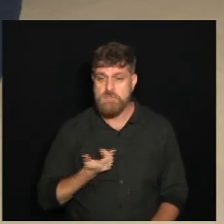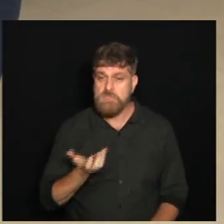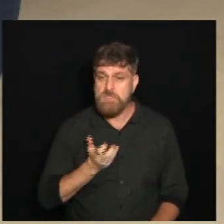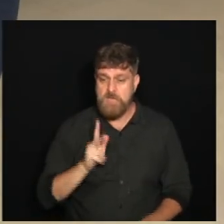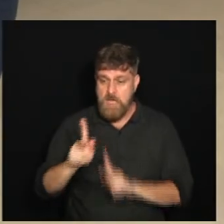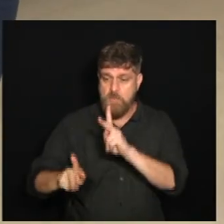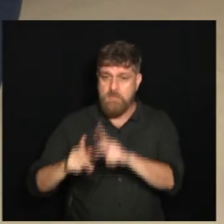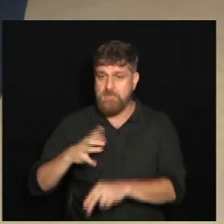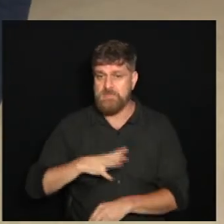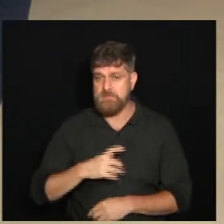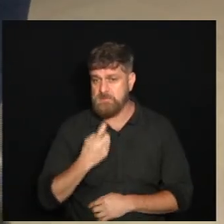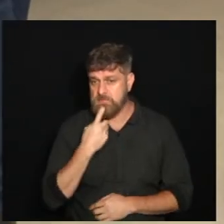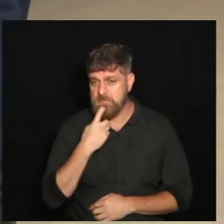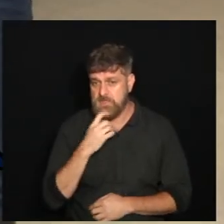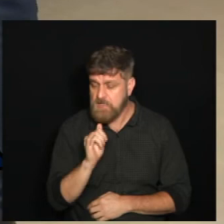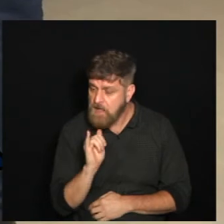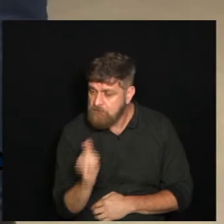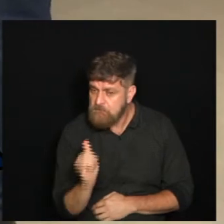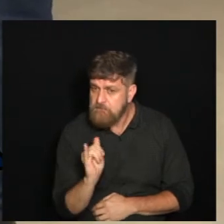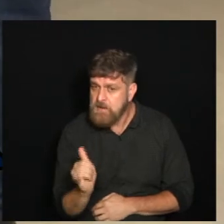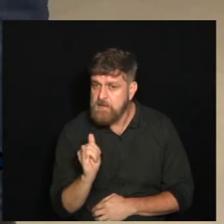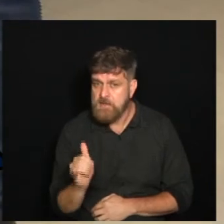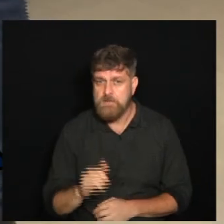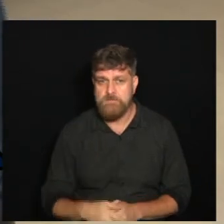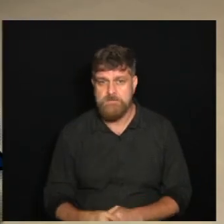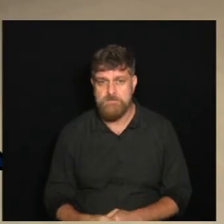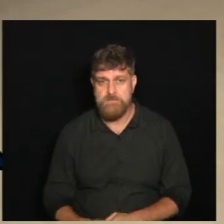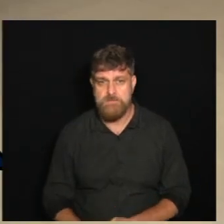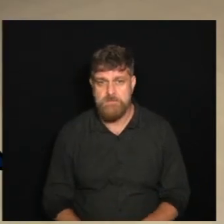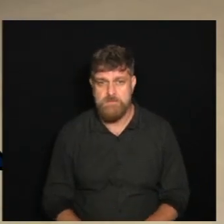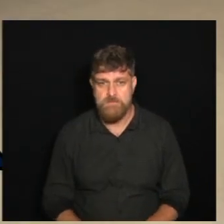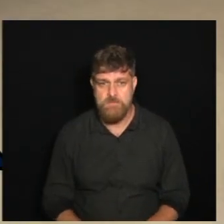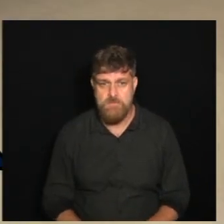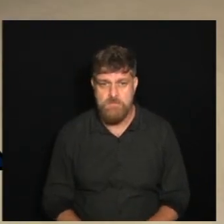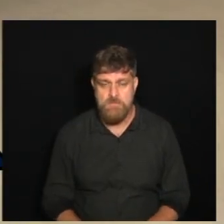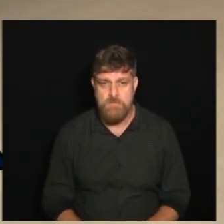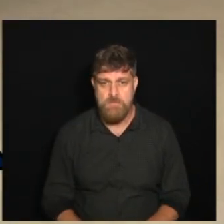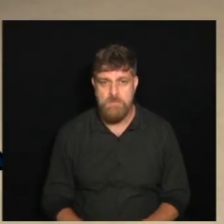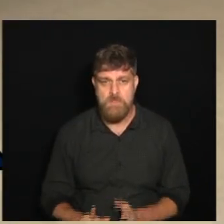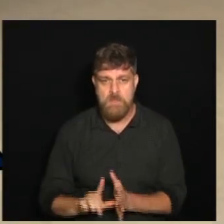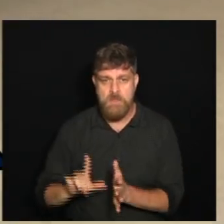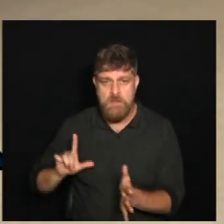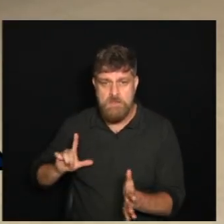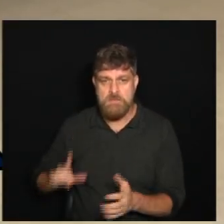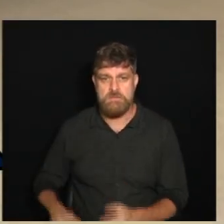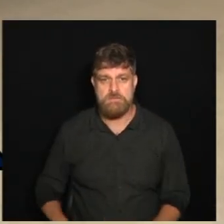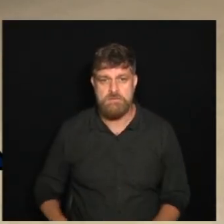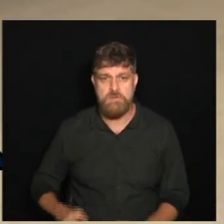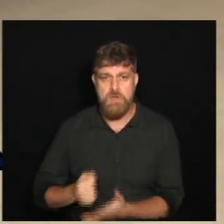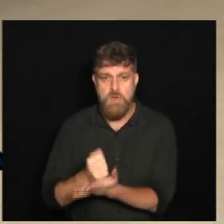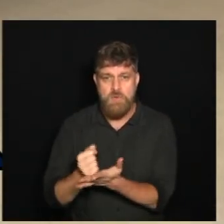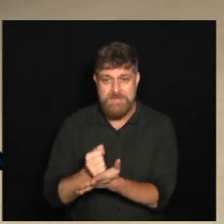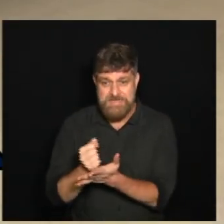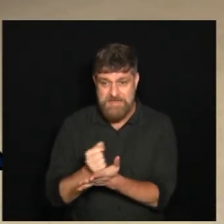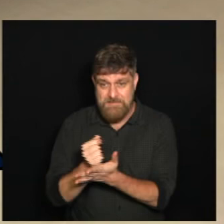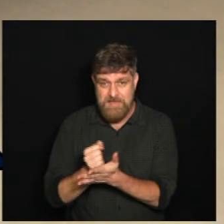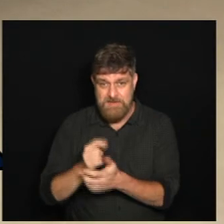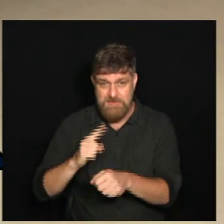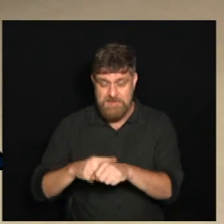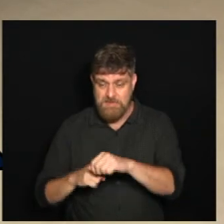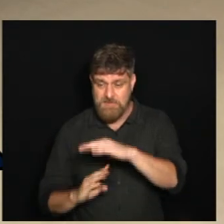população aí que antes o tempo dos medicamentos da farmácia popular era para 30